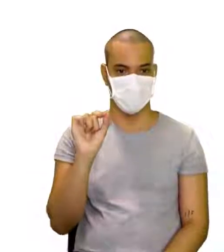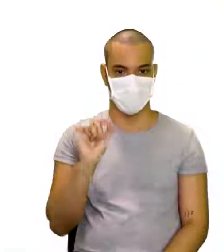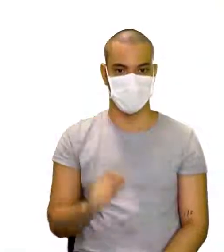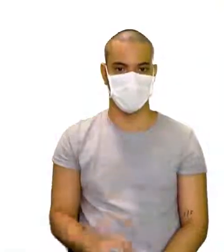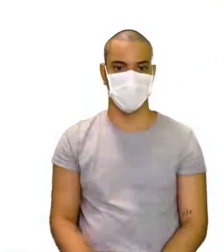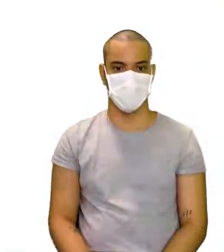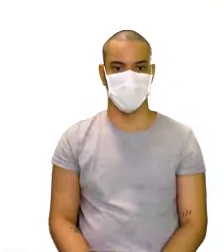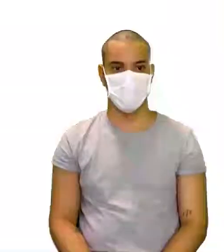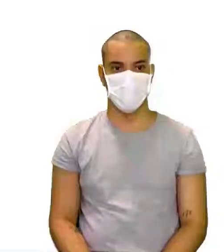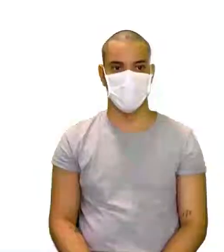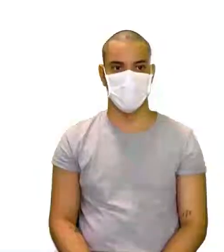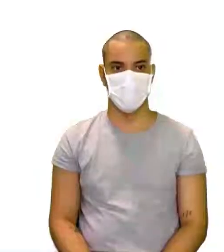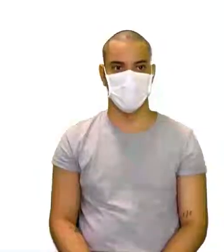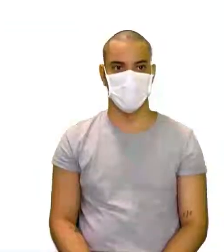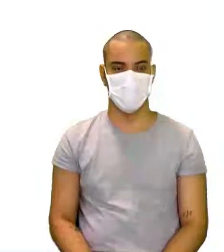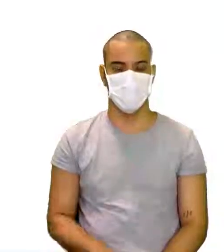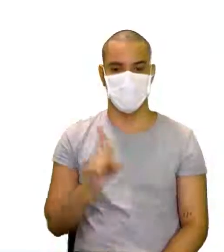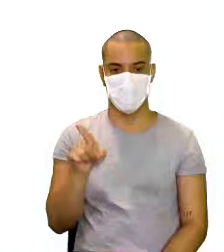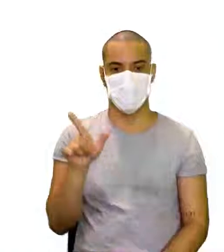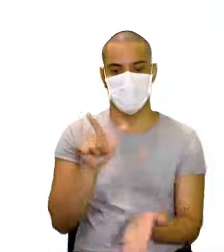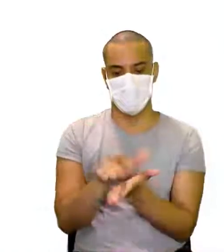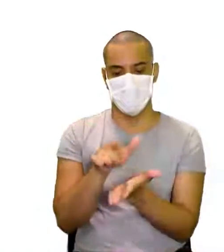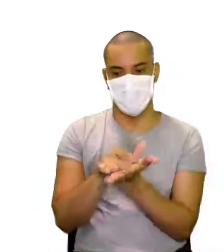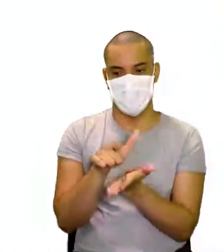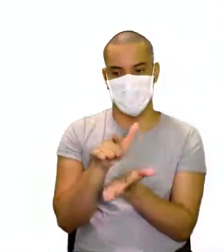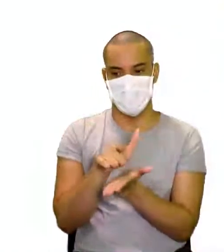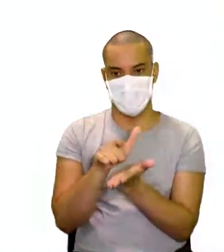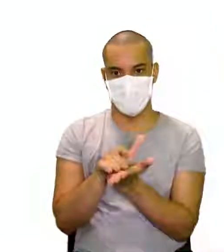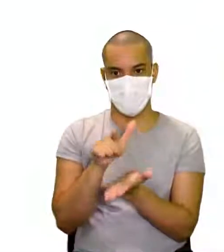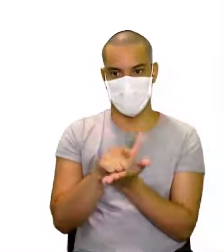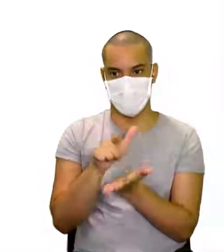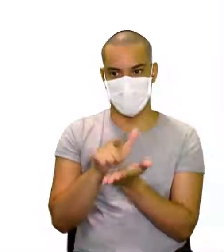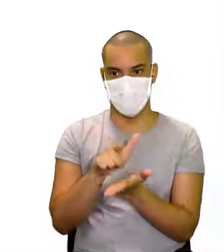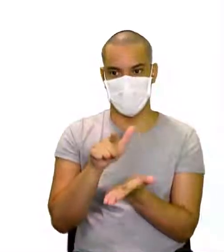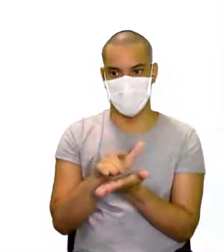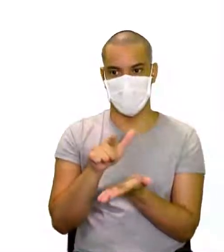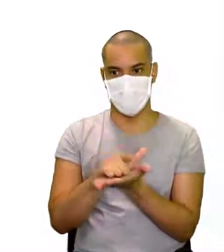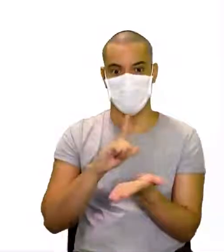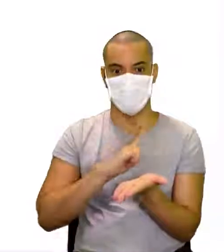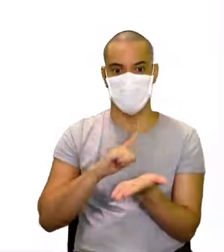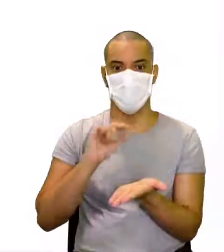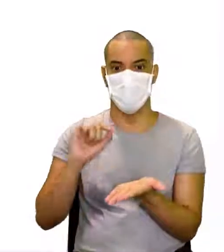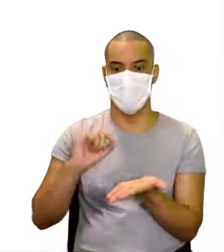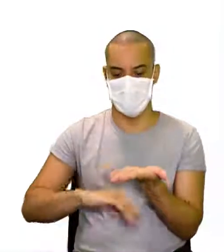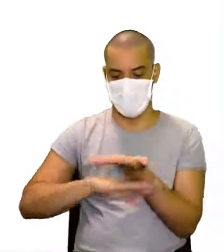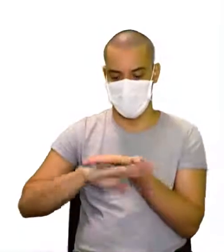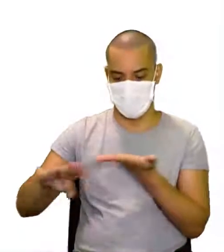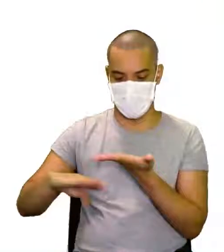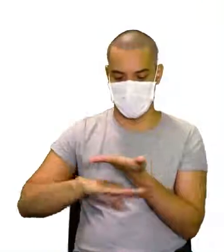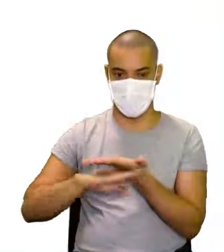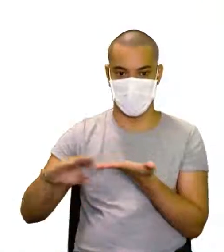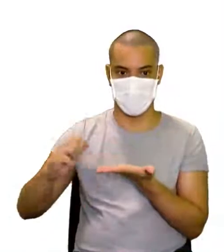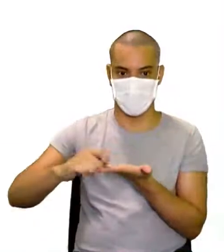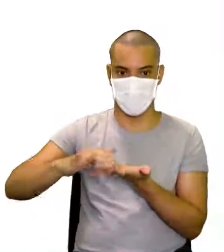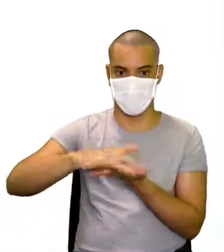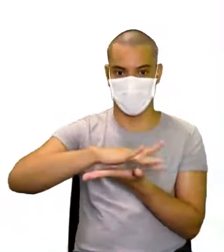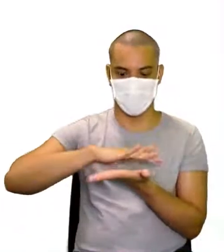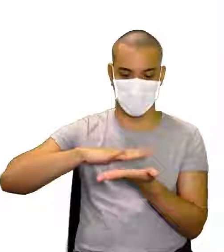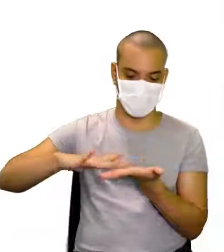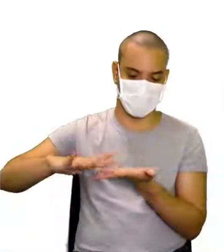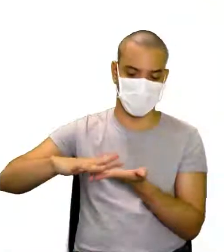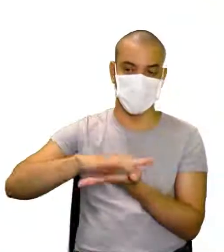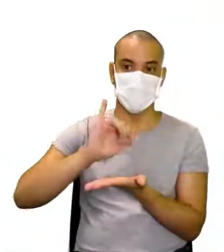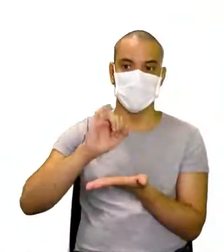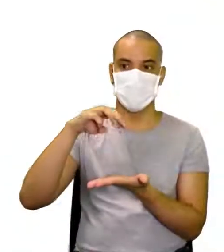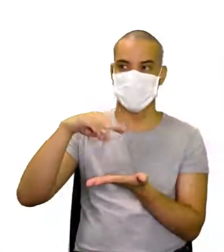podemos observar pela figura, é uma folha de papel, ela está sobre uma barra de ímã, ou ímã em formato de barra,